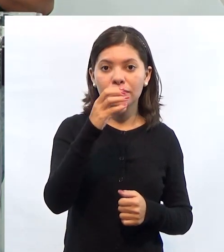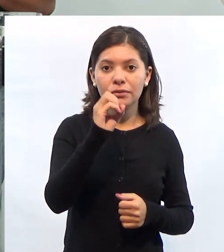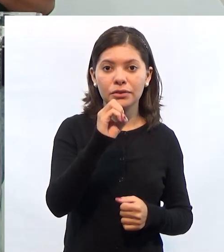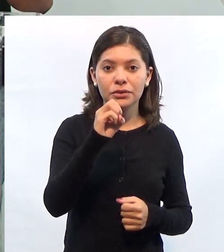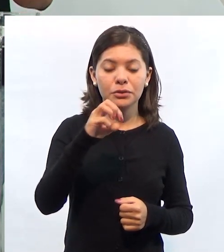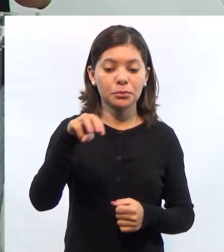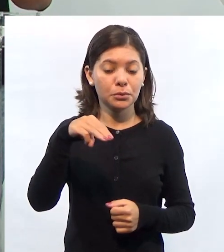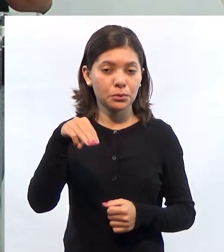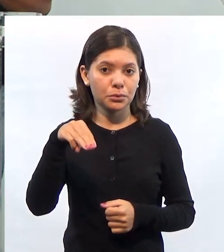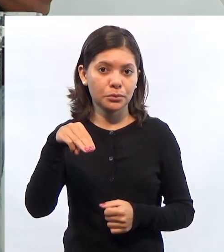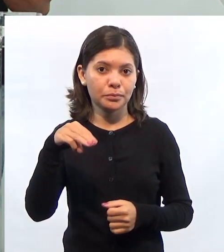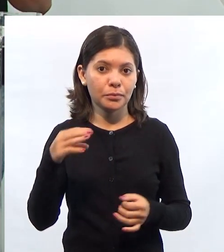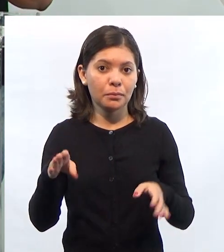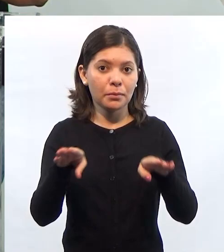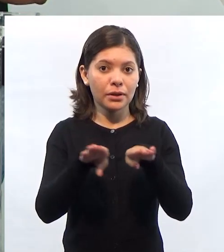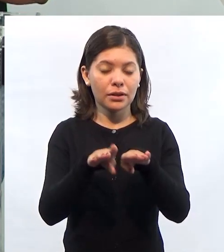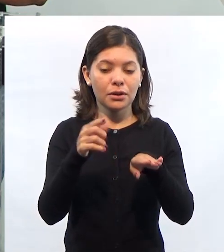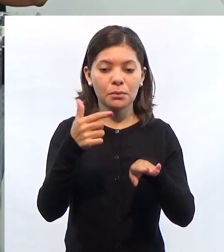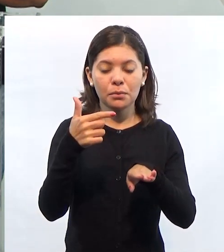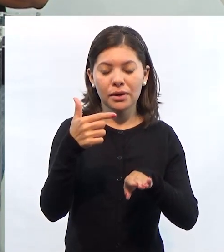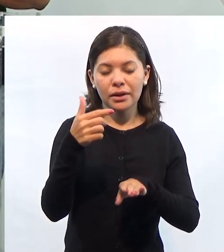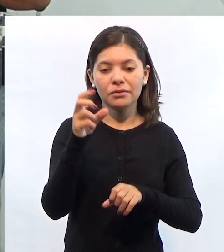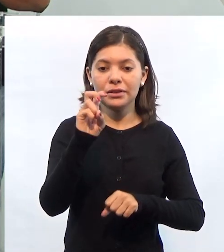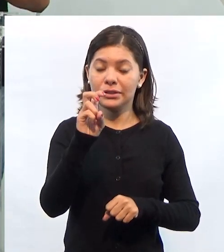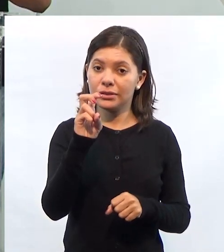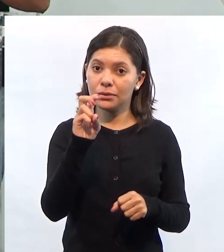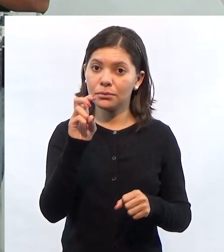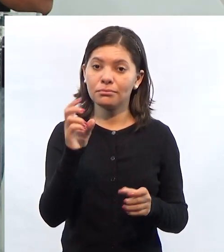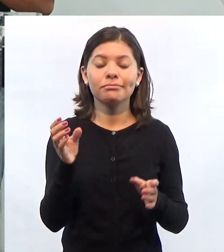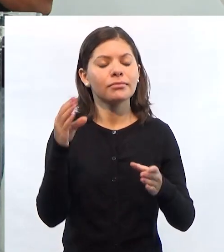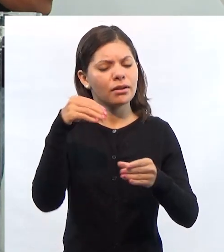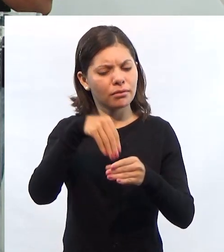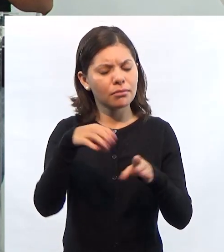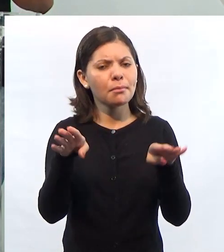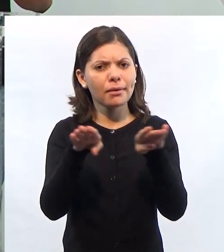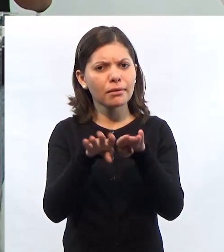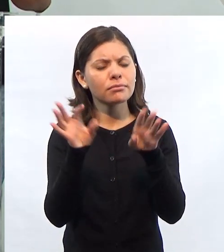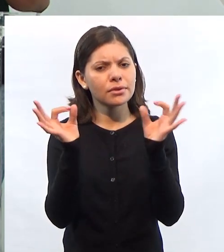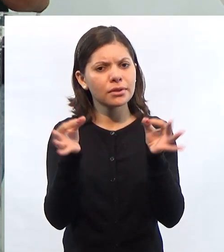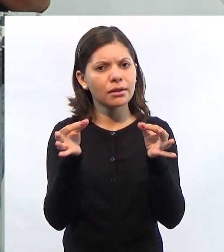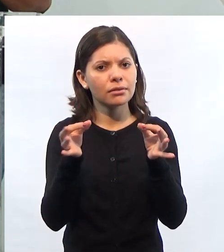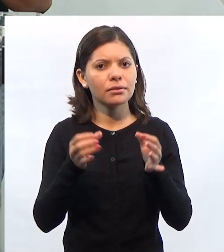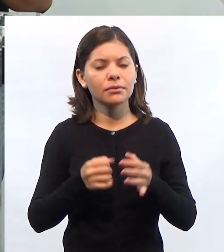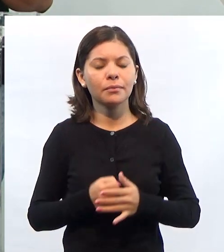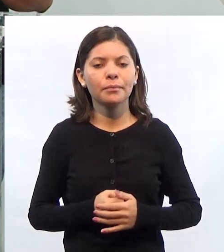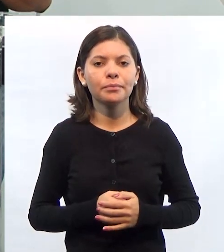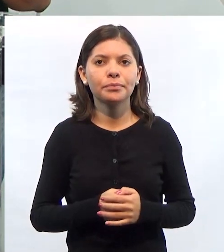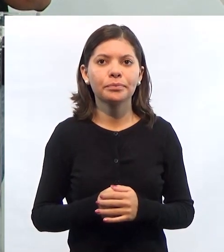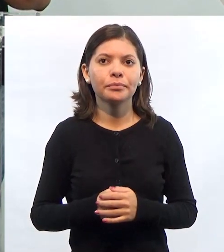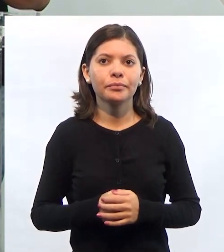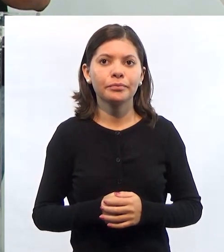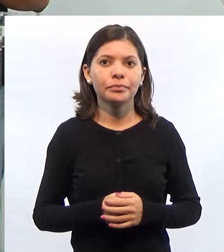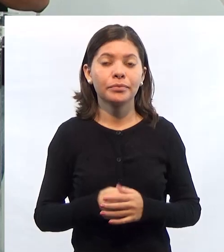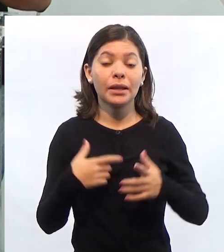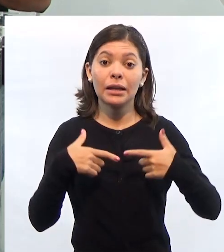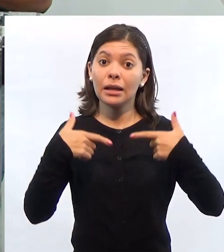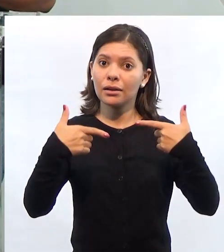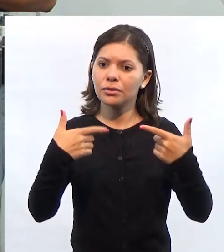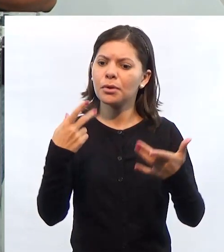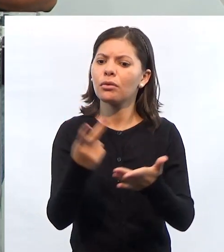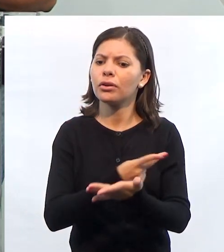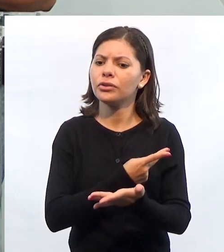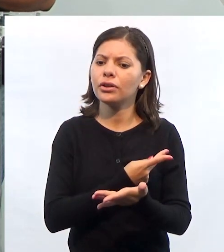padrão estabelecido é 25 minutos então tá dentro do padrão Olha tá sendo 30 minutos então tem que tem que agir